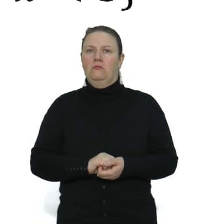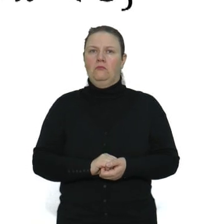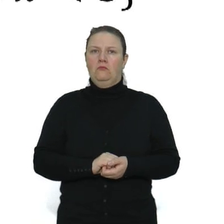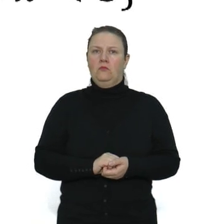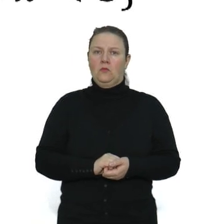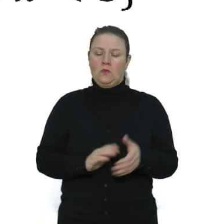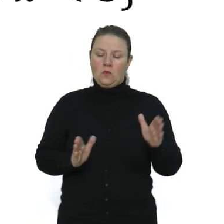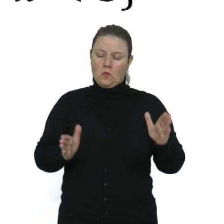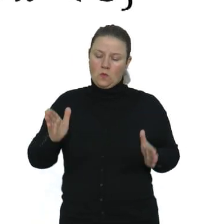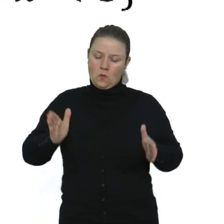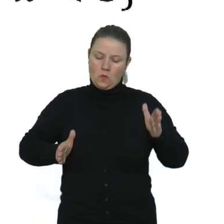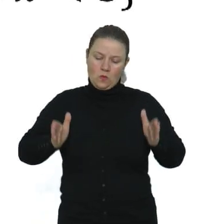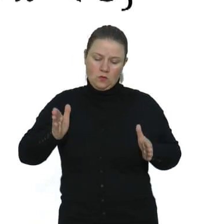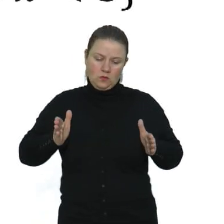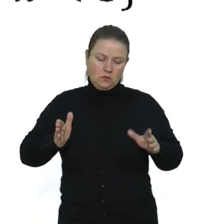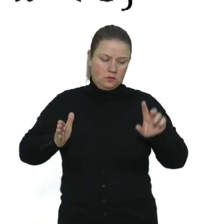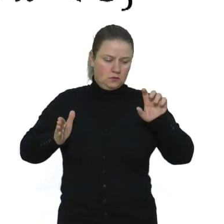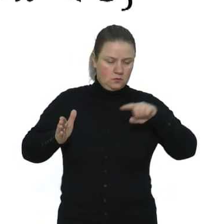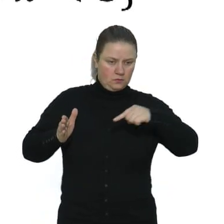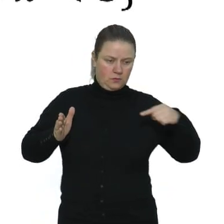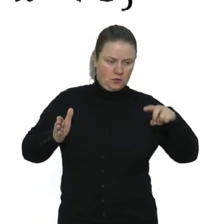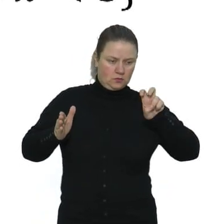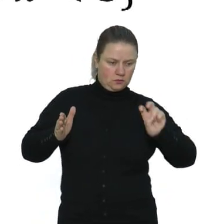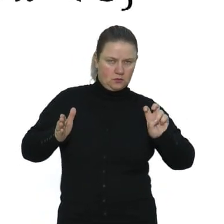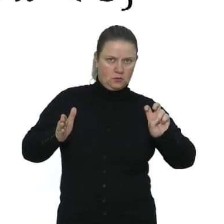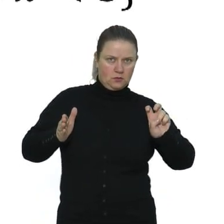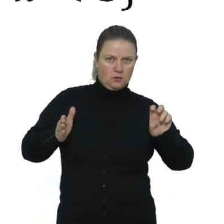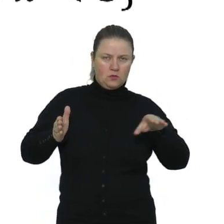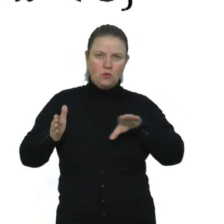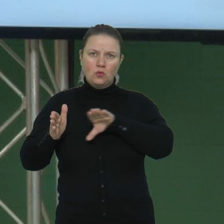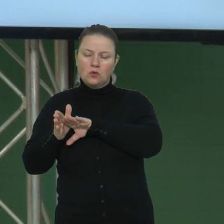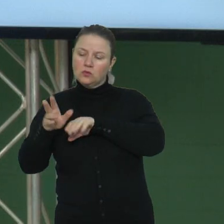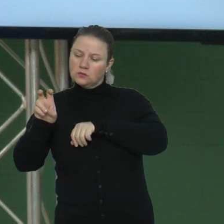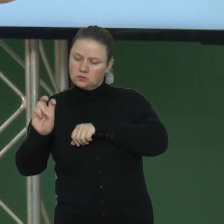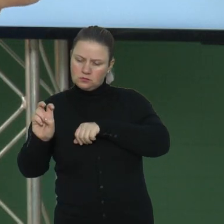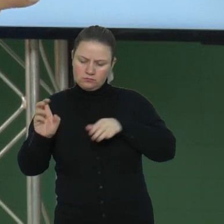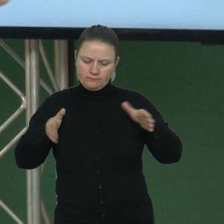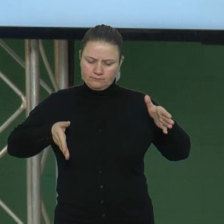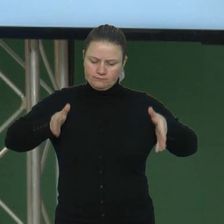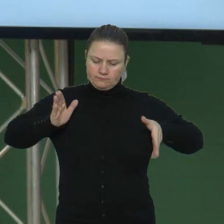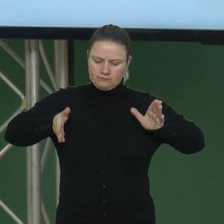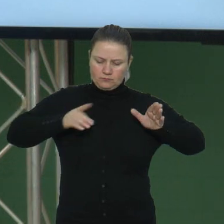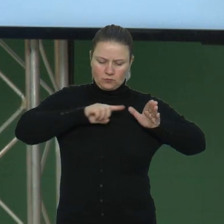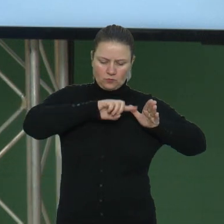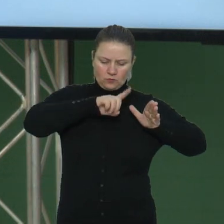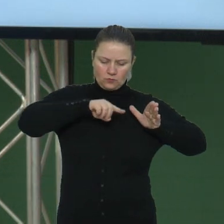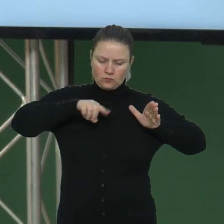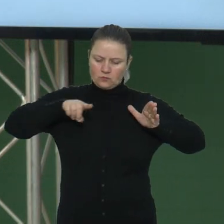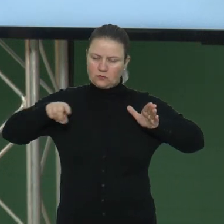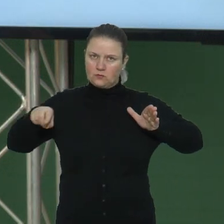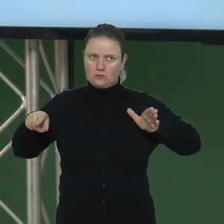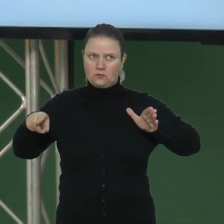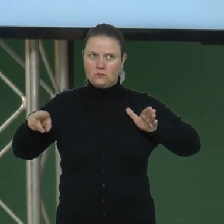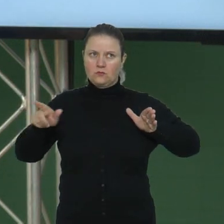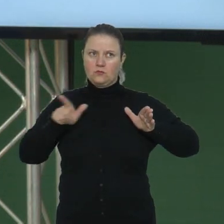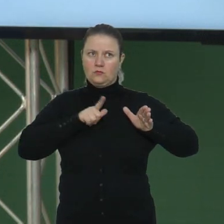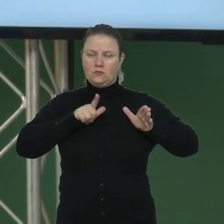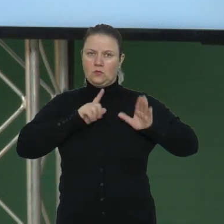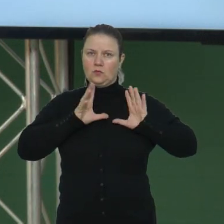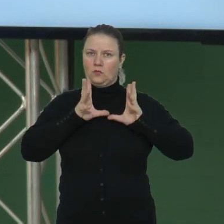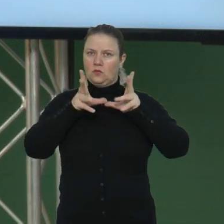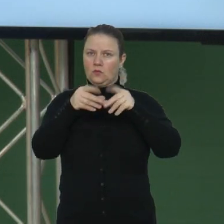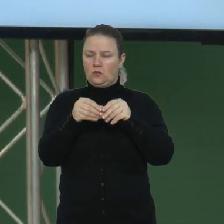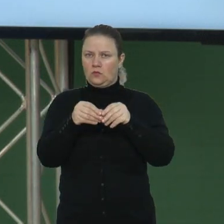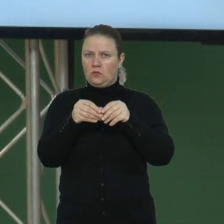5 e entre o 5, certo? Entre eles, nesse intervalo, nesse espaço. Todos os valores